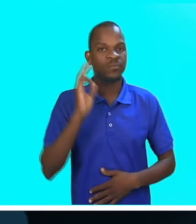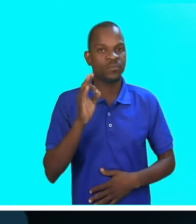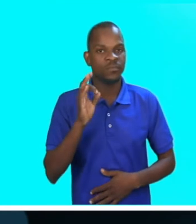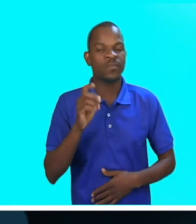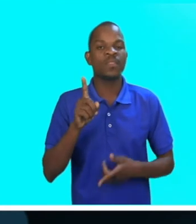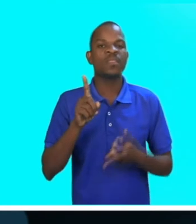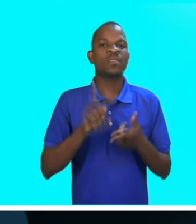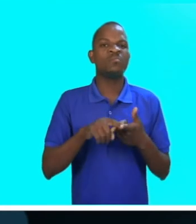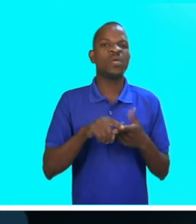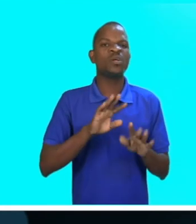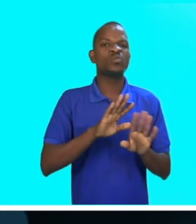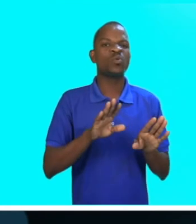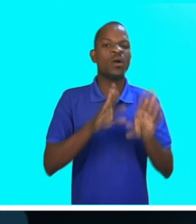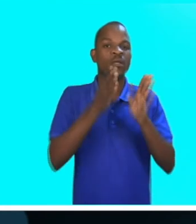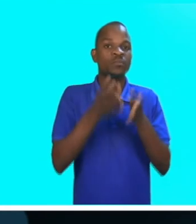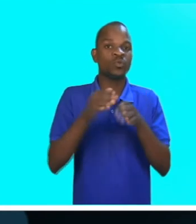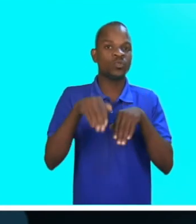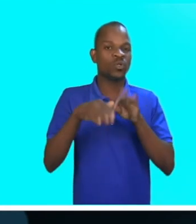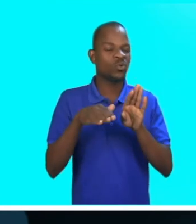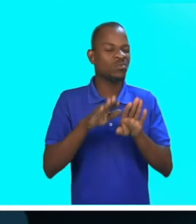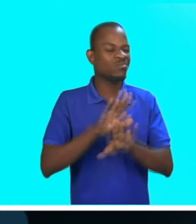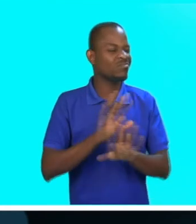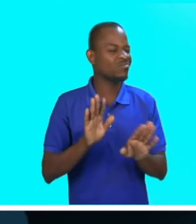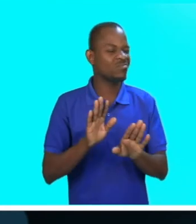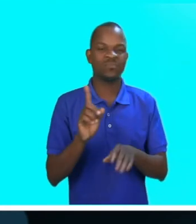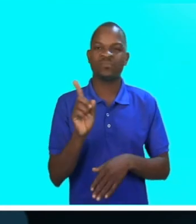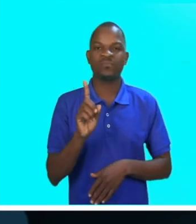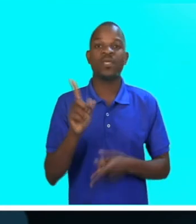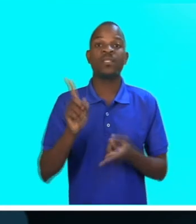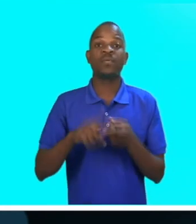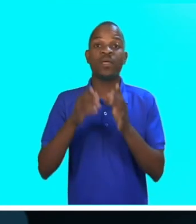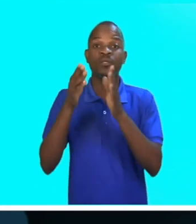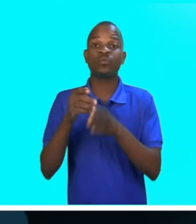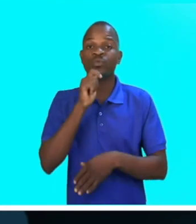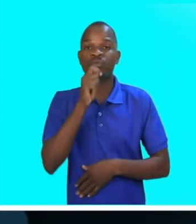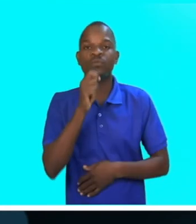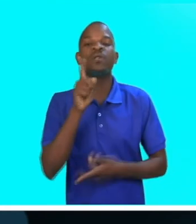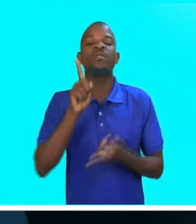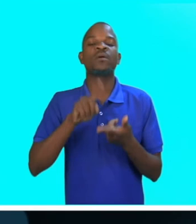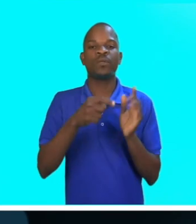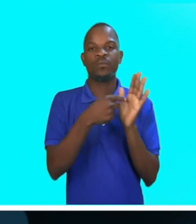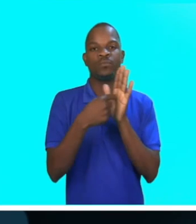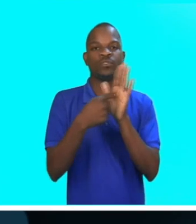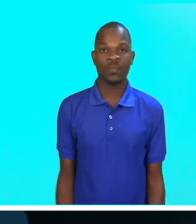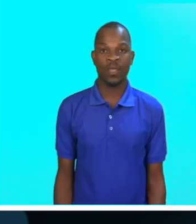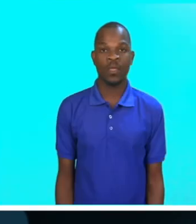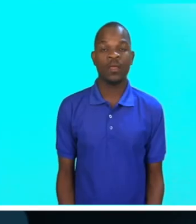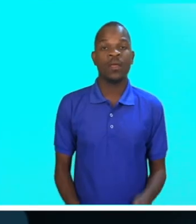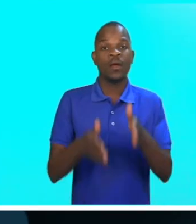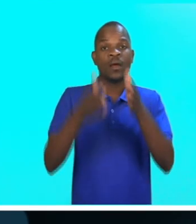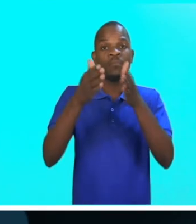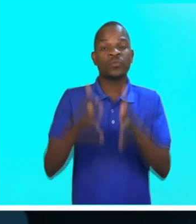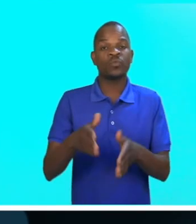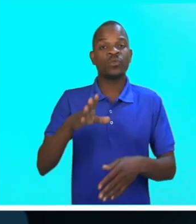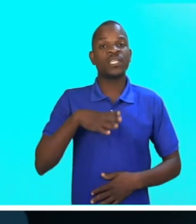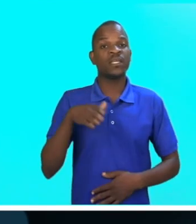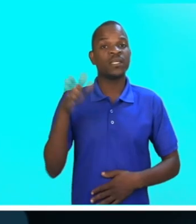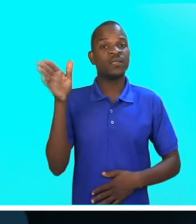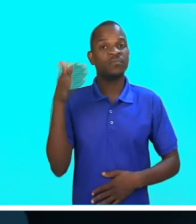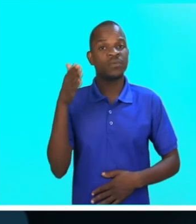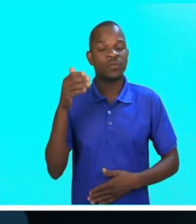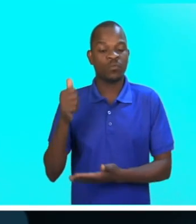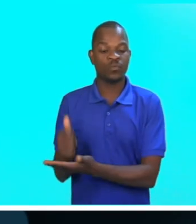Não só os jogadores, mas os jornalistas também têm que mostrar o que são bons de bola para ganhar esse prêmio. Para o